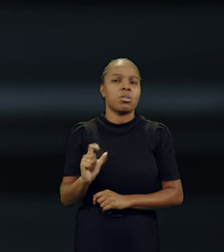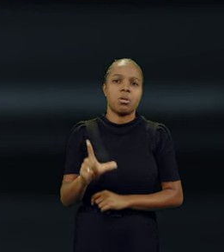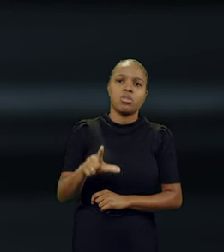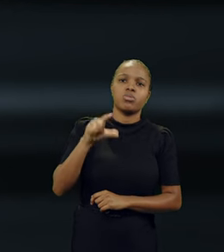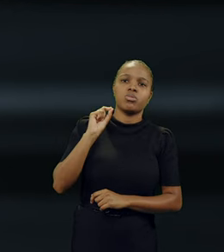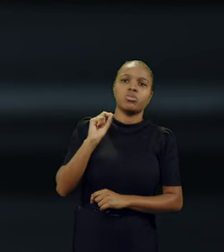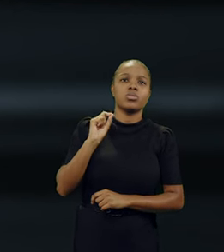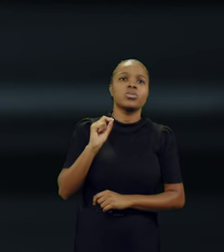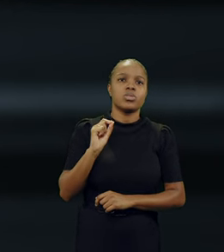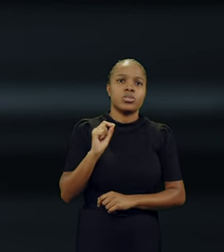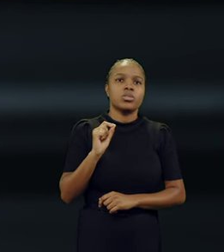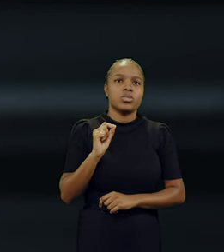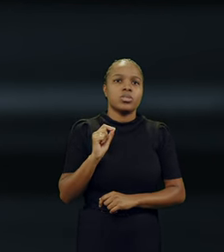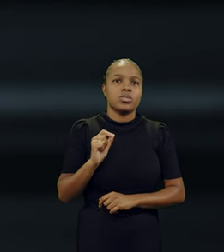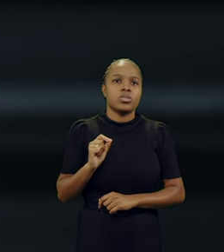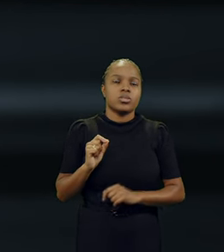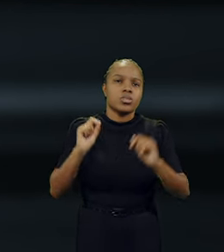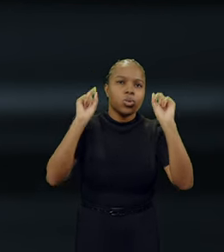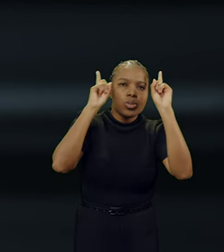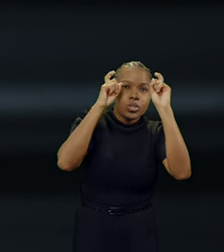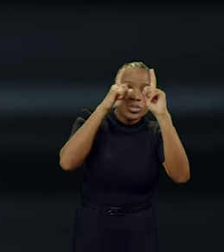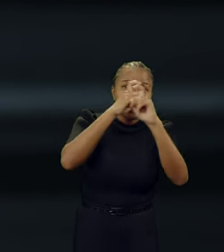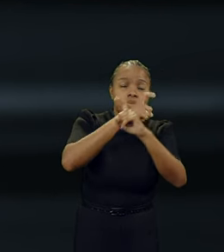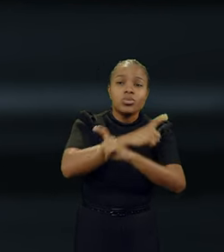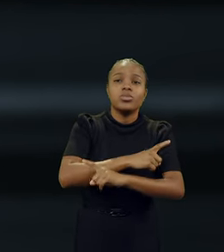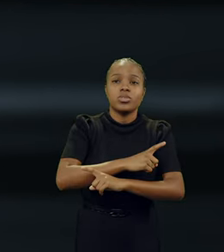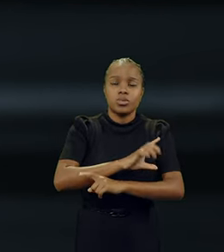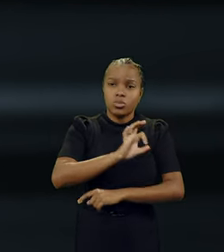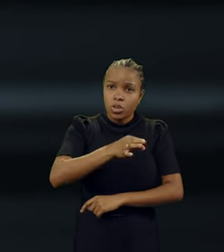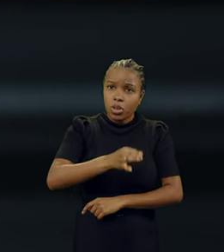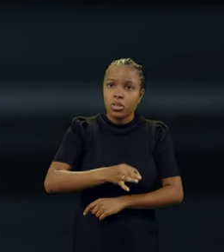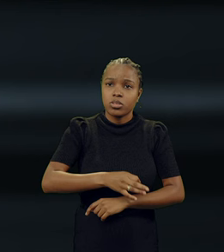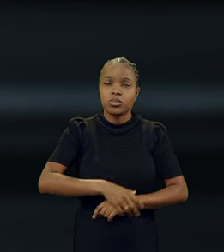atitudes, com exceção de digam glória a Deus,